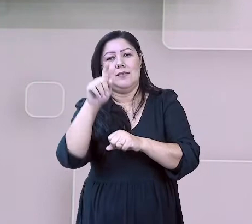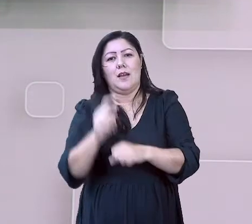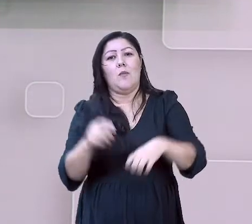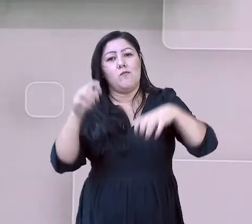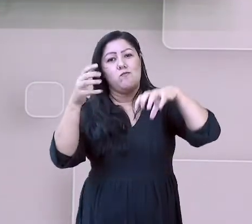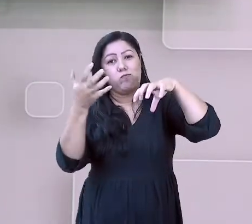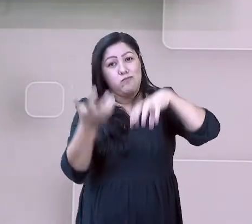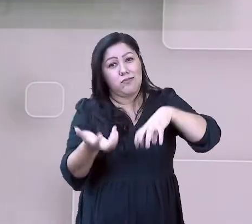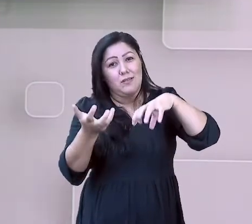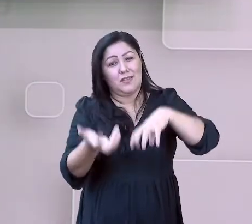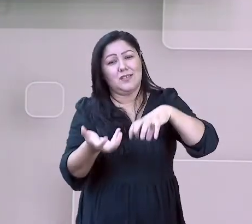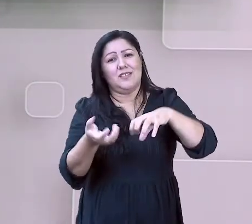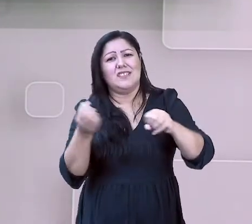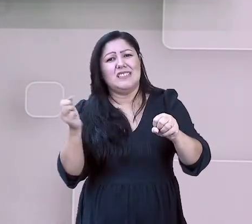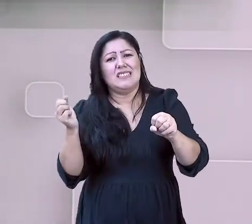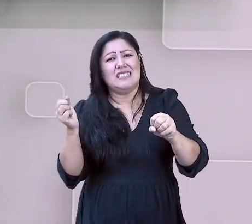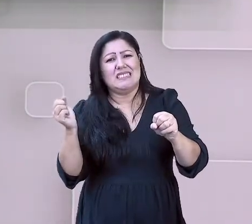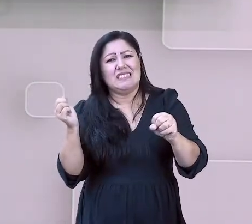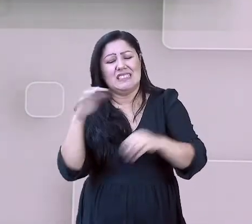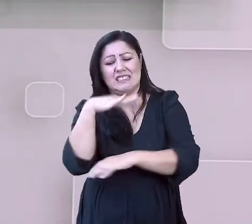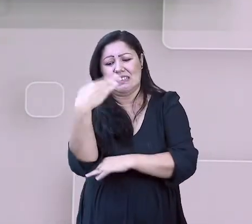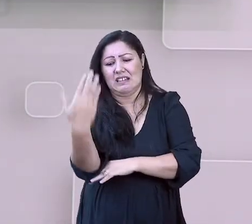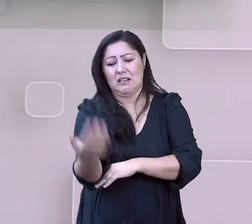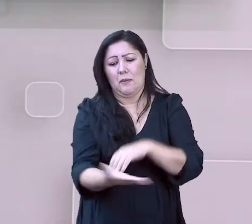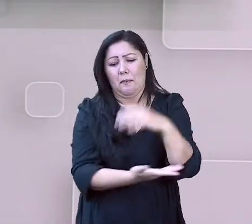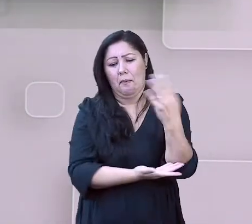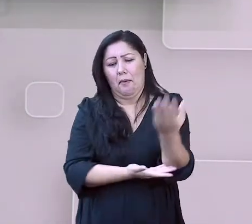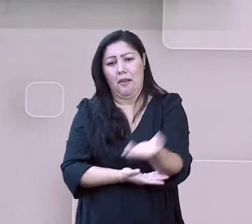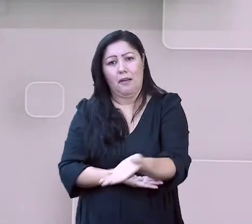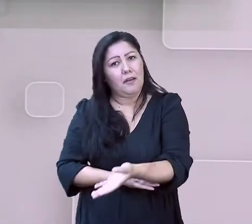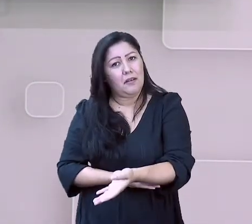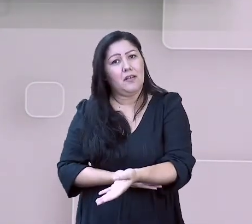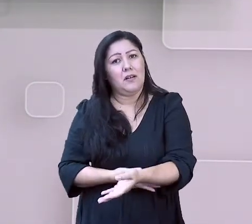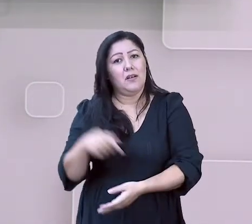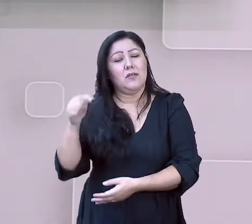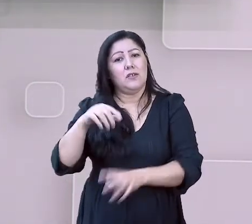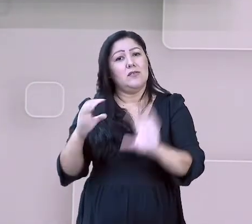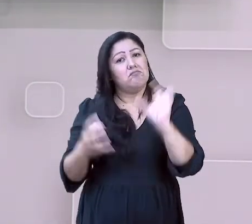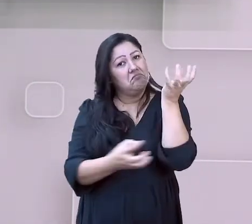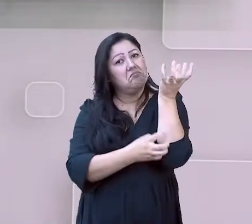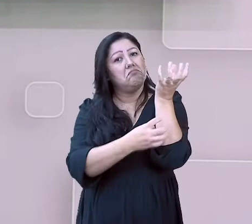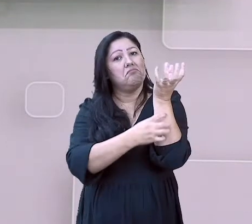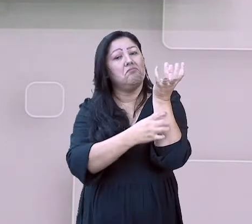muito do nosso cerrado. Realmente.